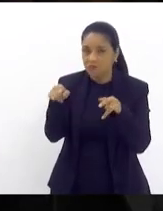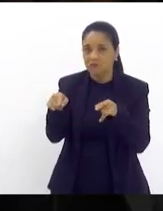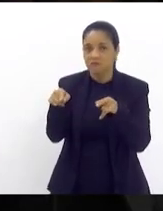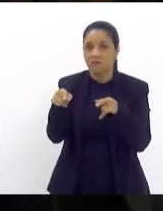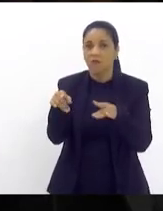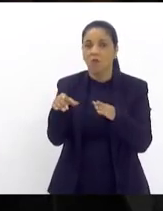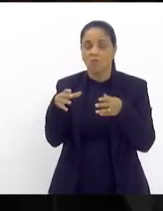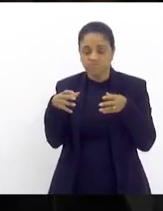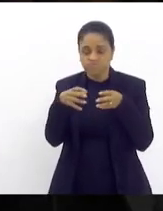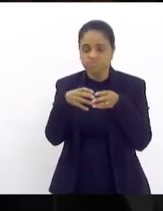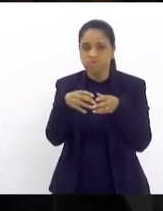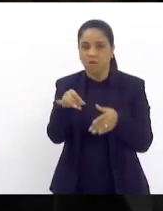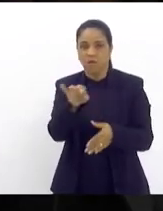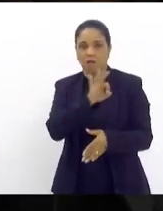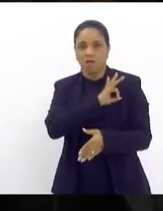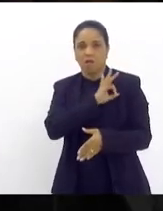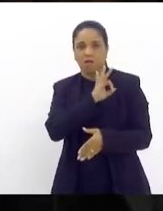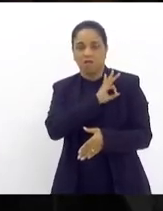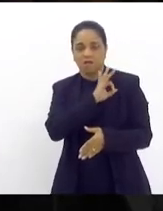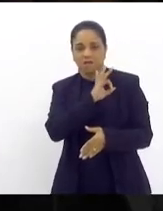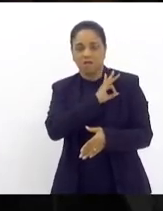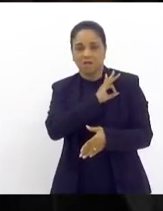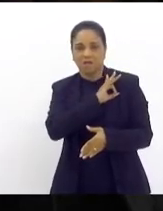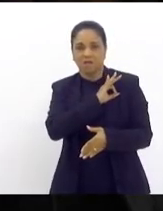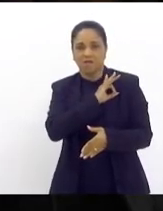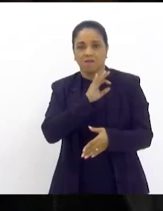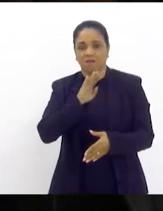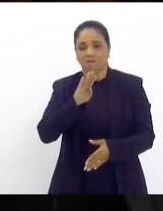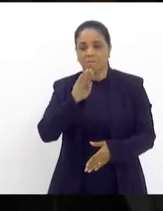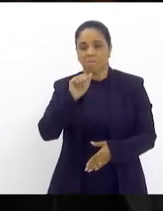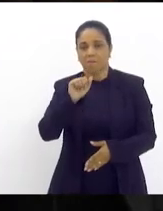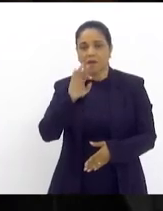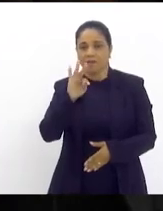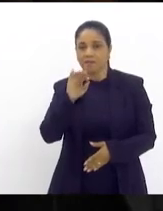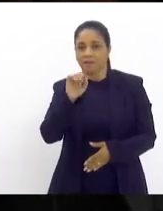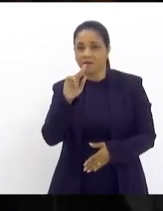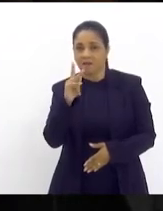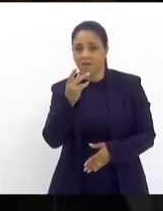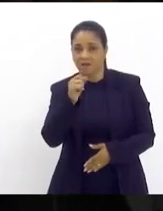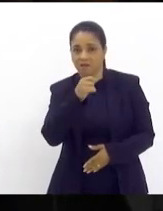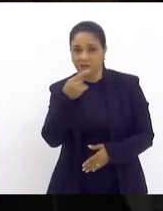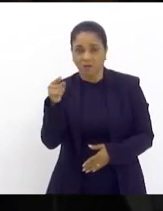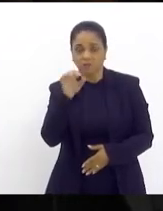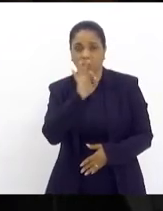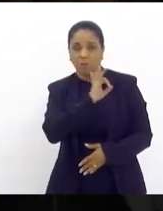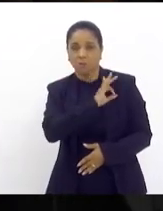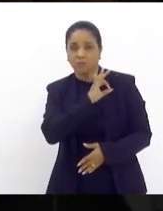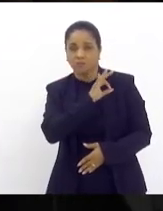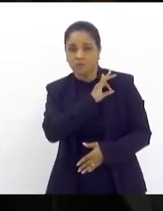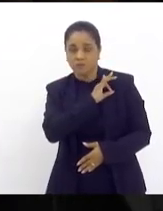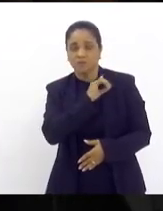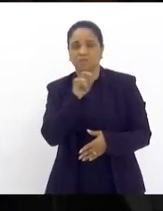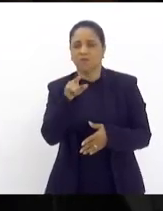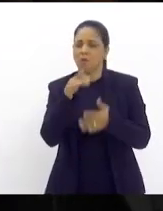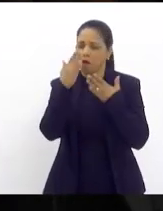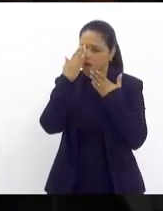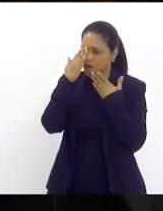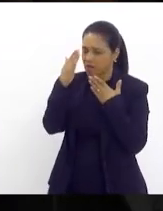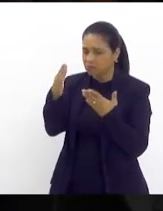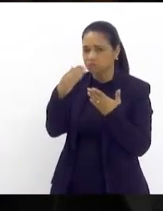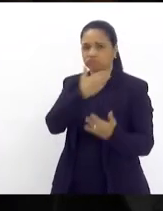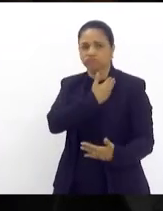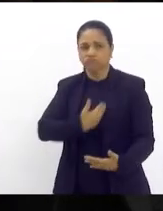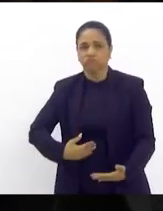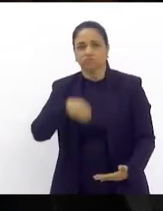de Polícia Militar para a cidade de Maricá fica aqui o meu agradecimento ao Governador por estar sensível por essa causa